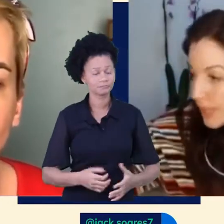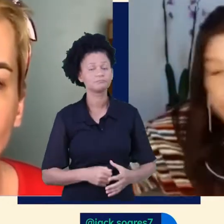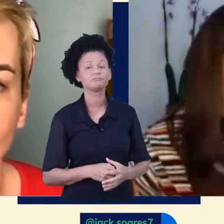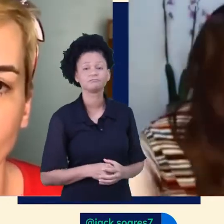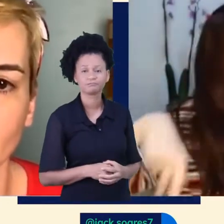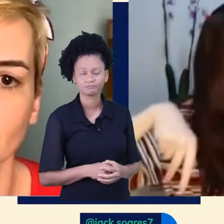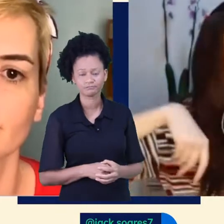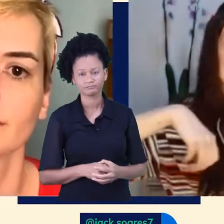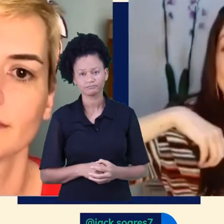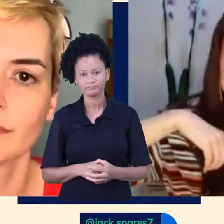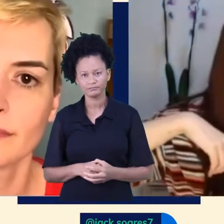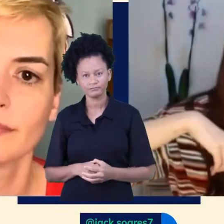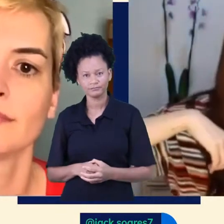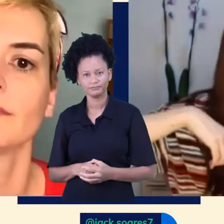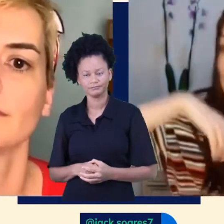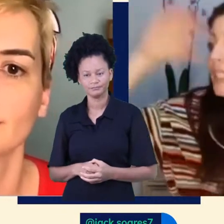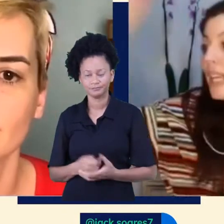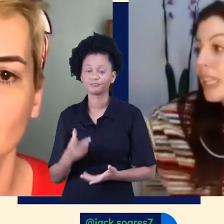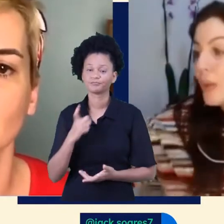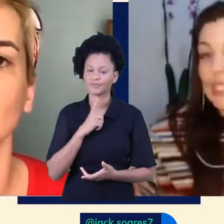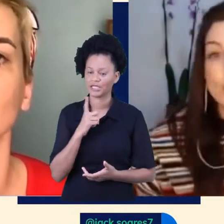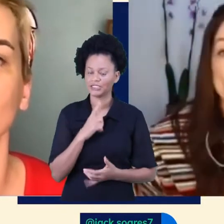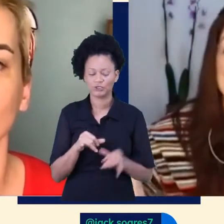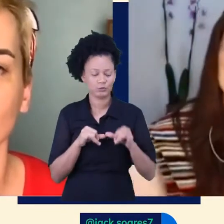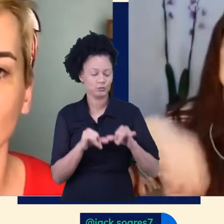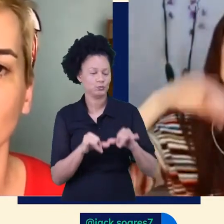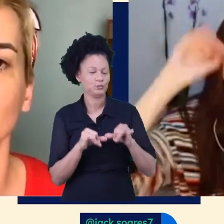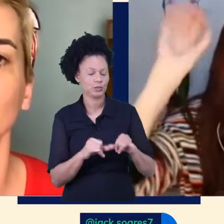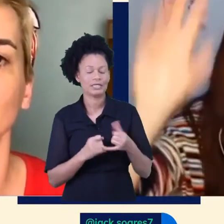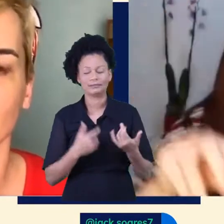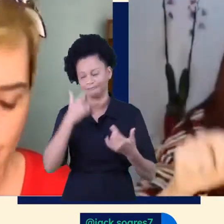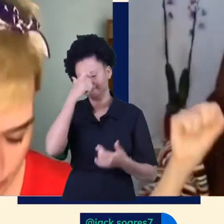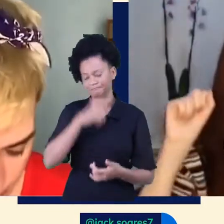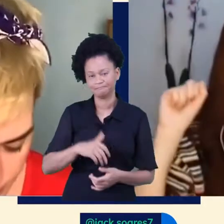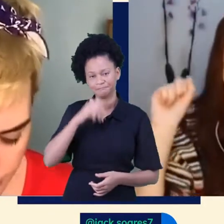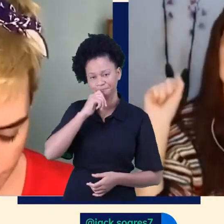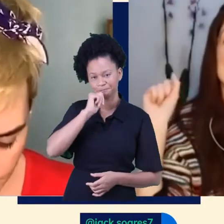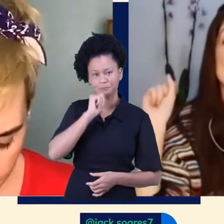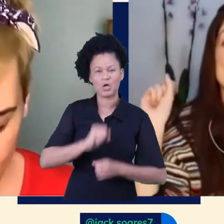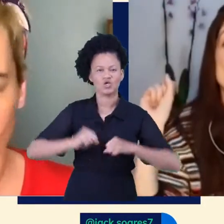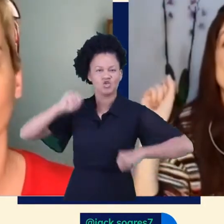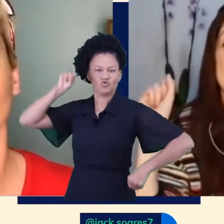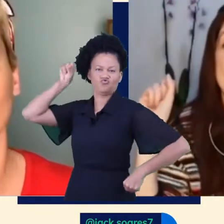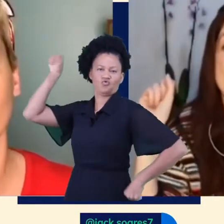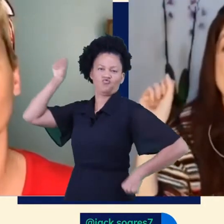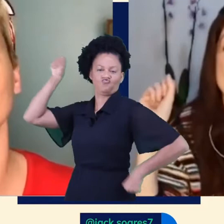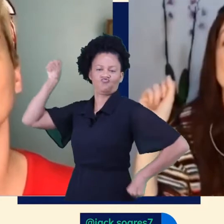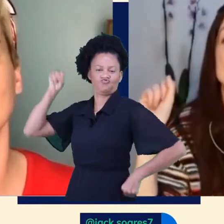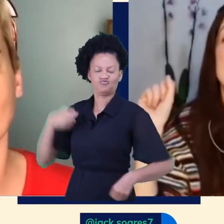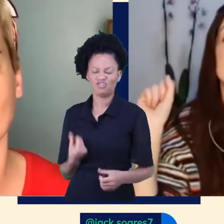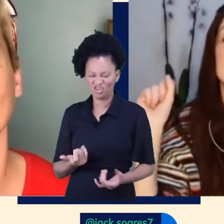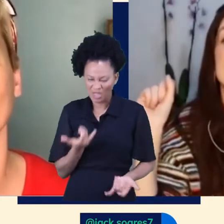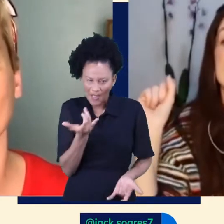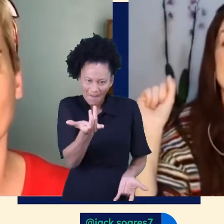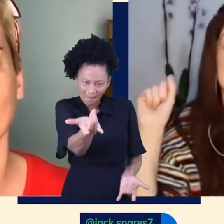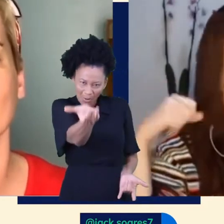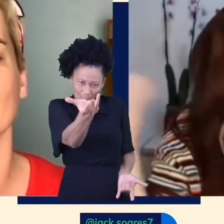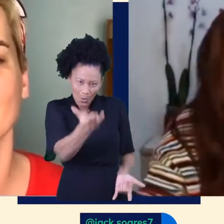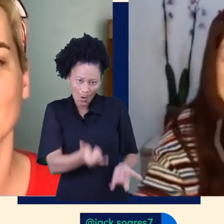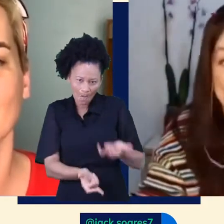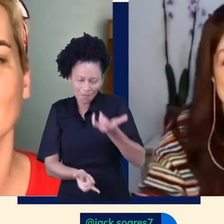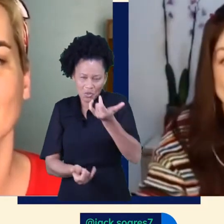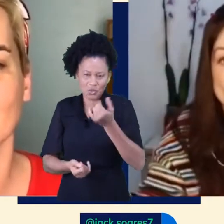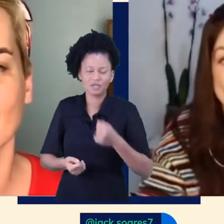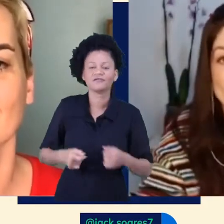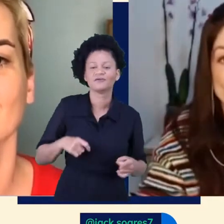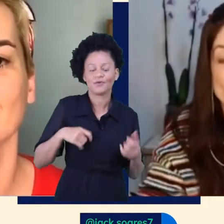que tem o supermercado, que ela é mãe, que ela é o incrível Hulk, que ela é o Homem-Aranha de tutu de balé, tá? Que ela é o